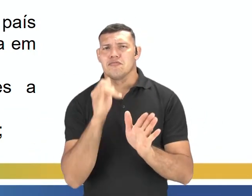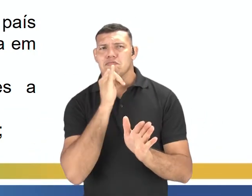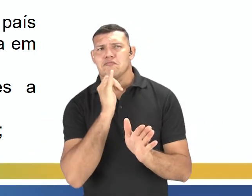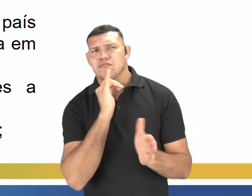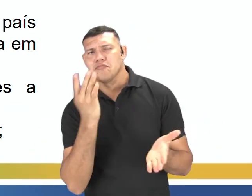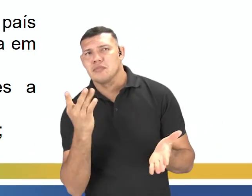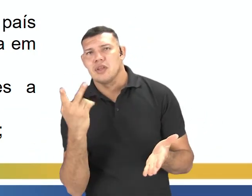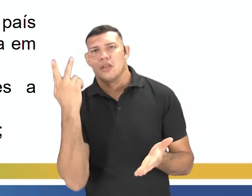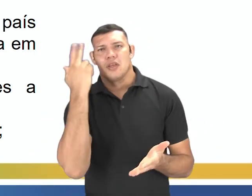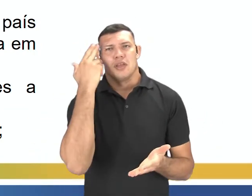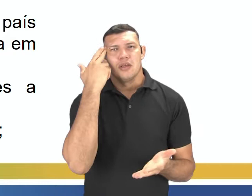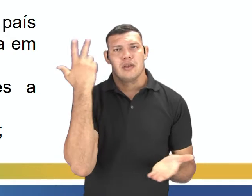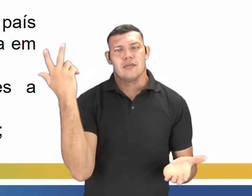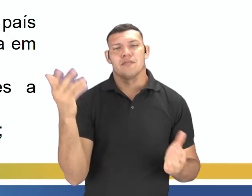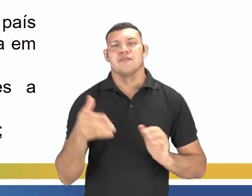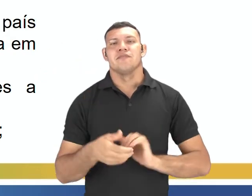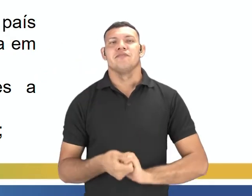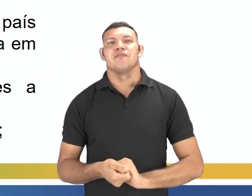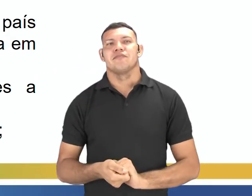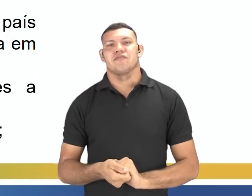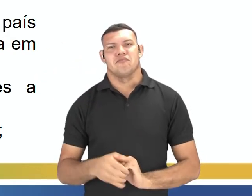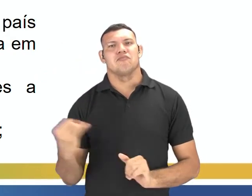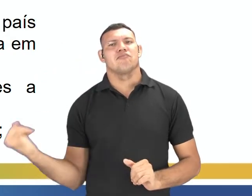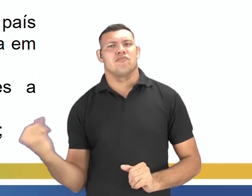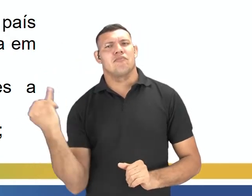mais importantes.